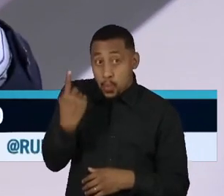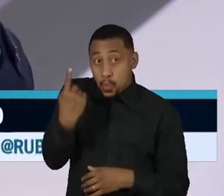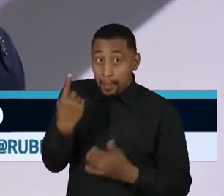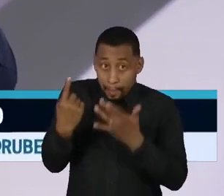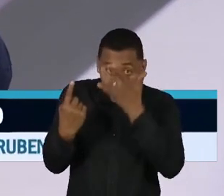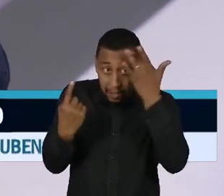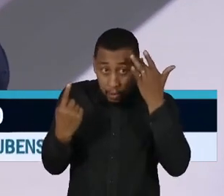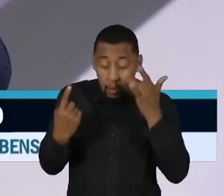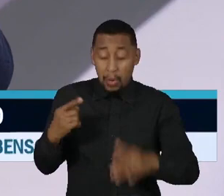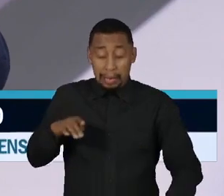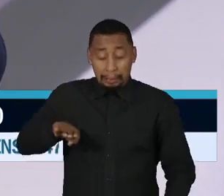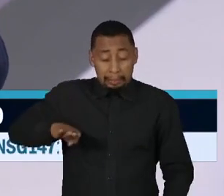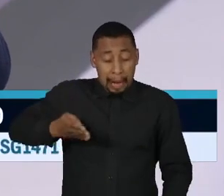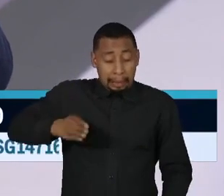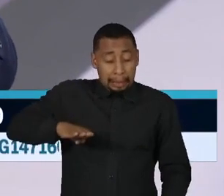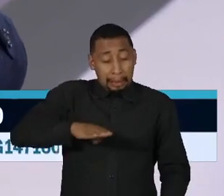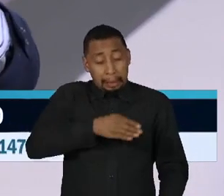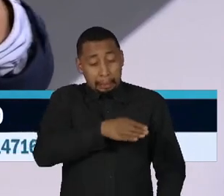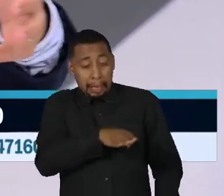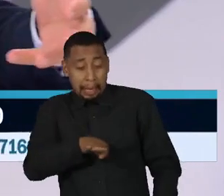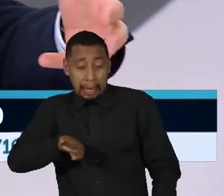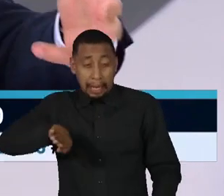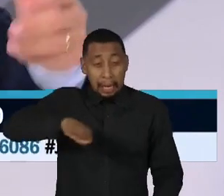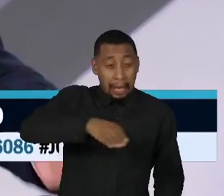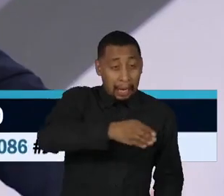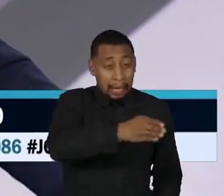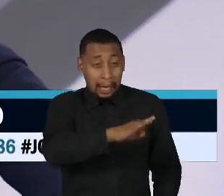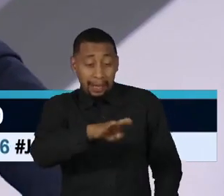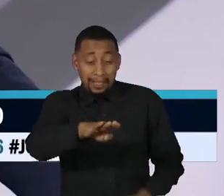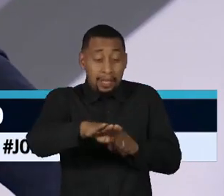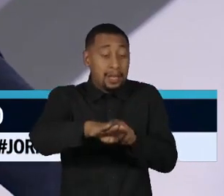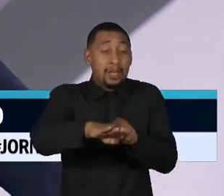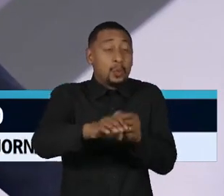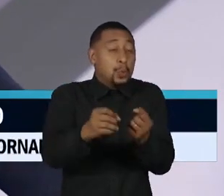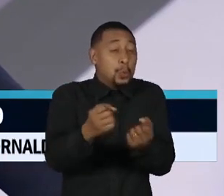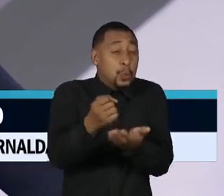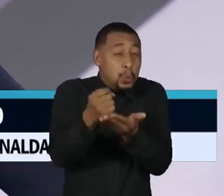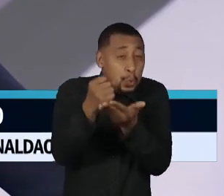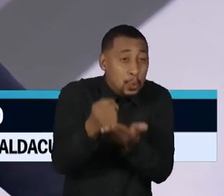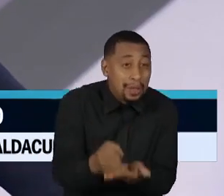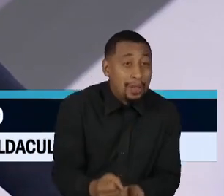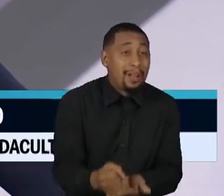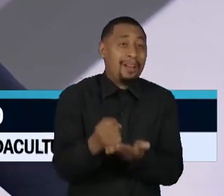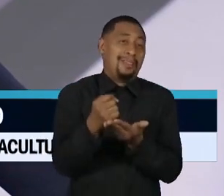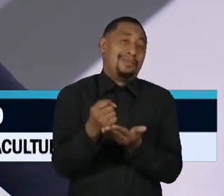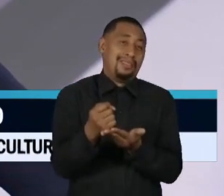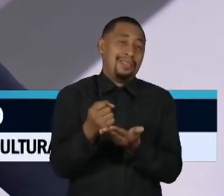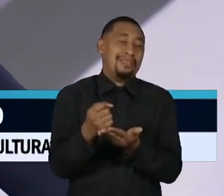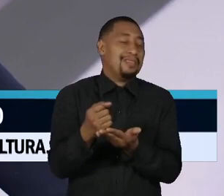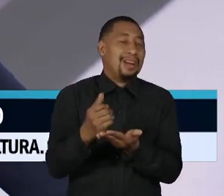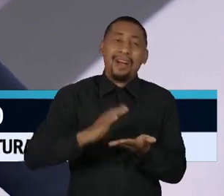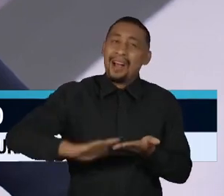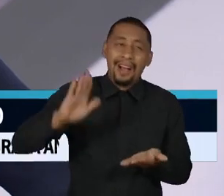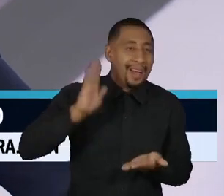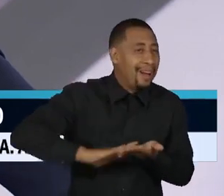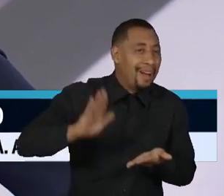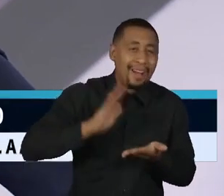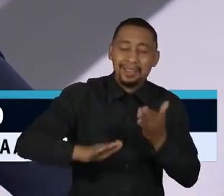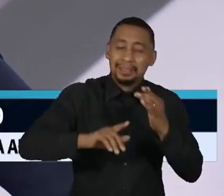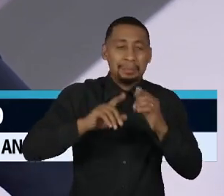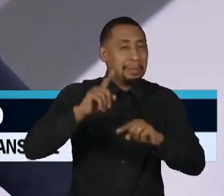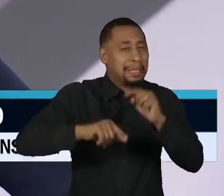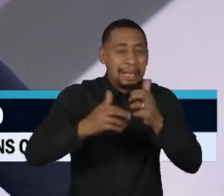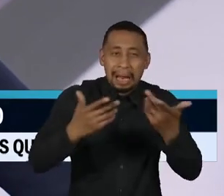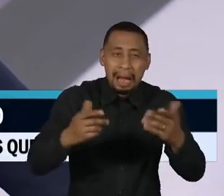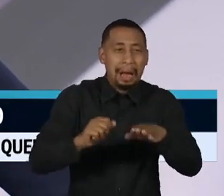são toneladas de um carro para deslocar uma pessoa, muitas vezes, é um absurdo total e